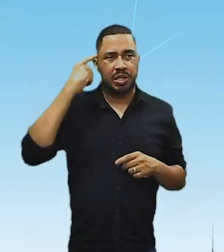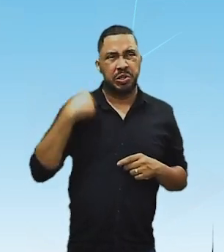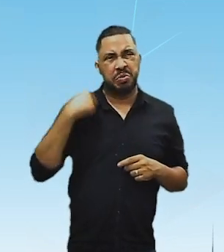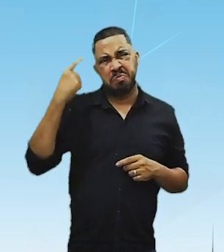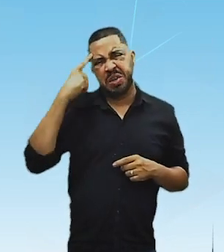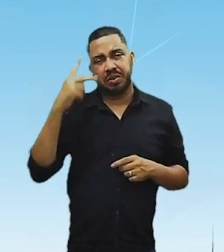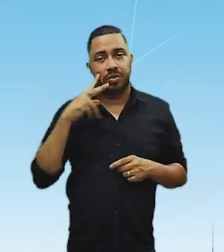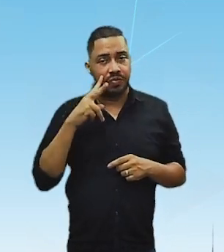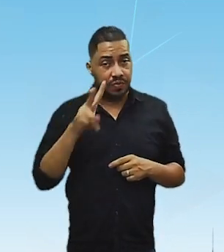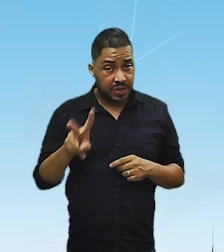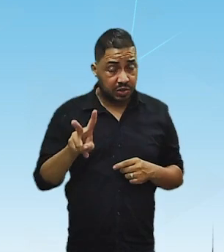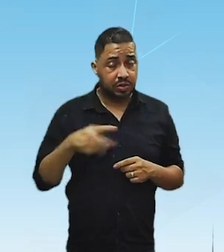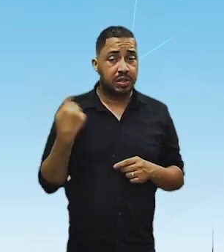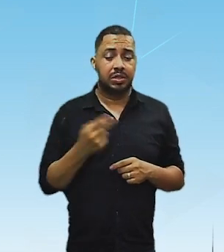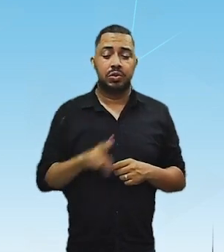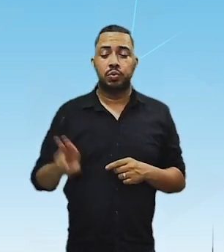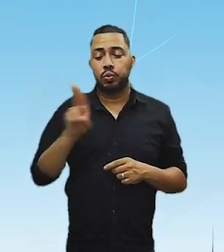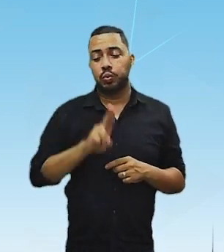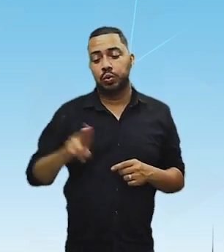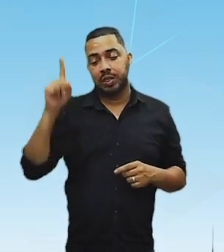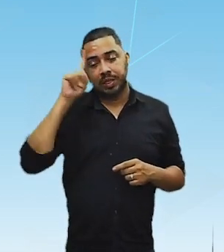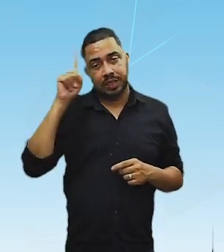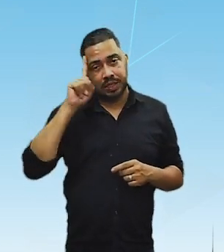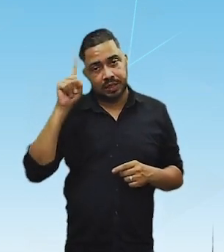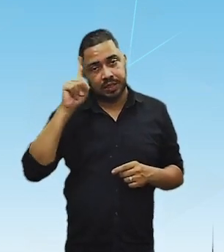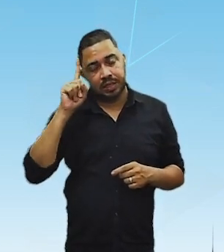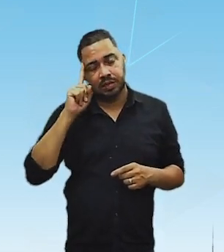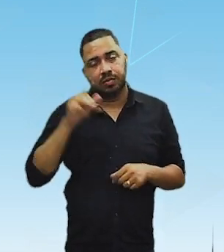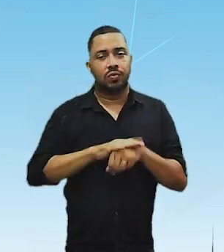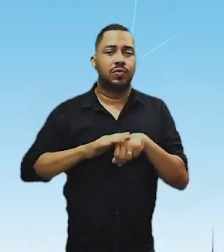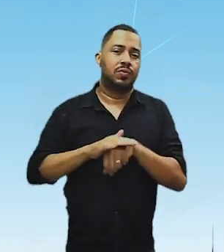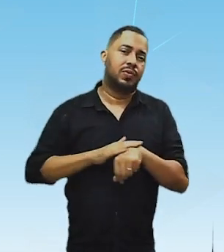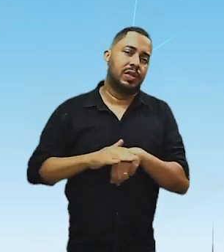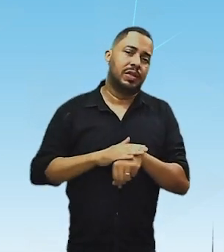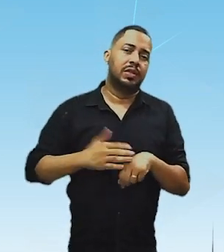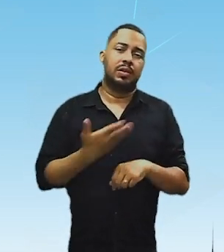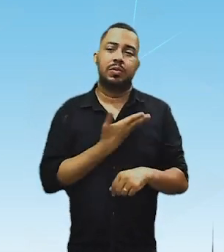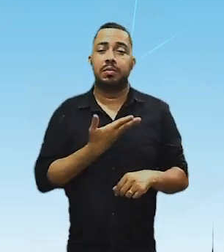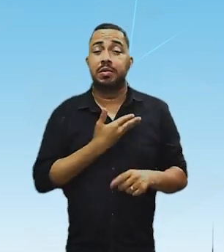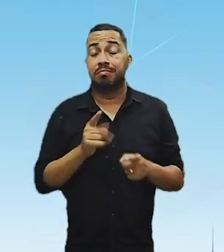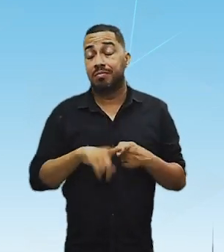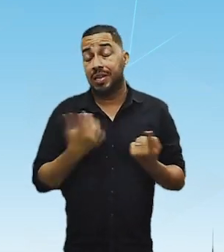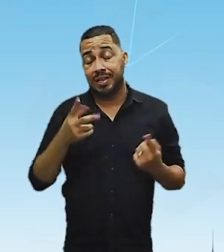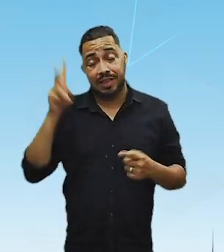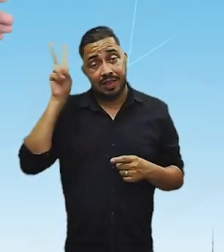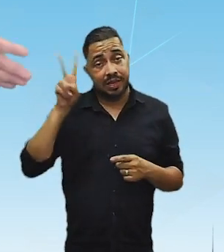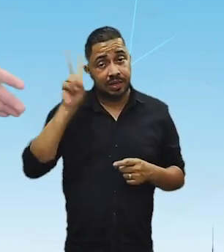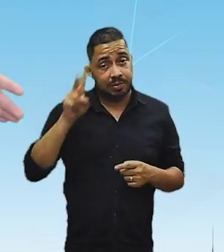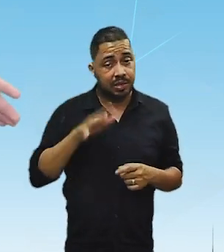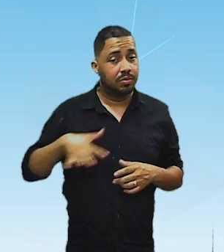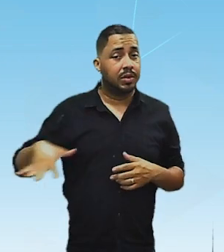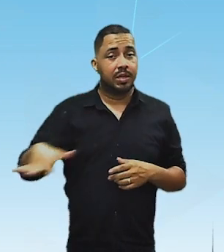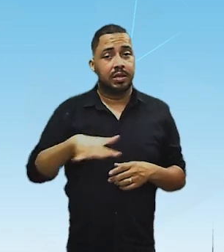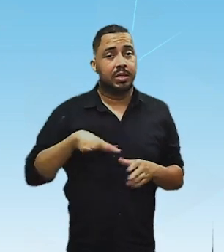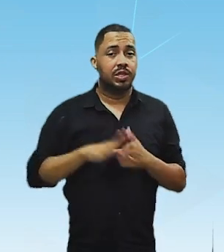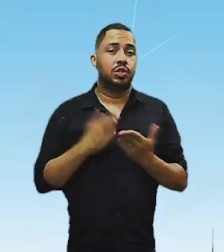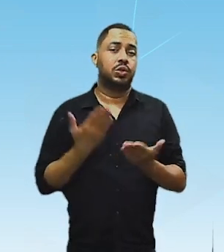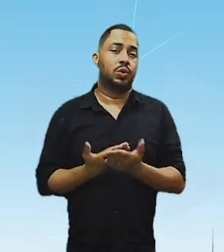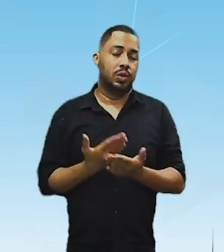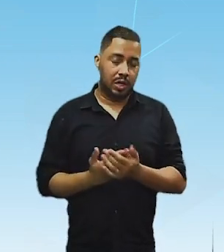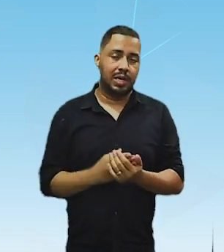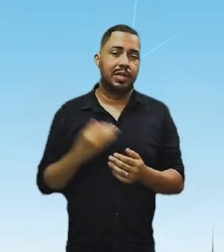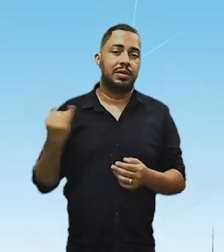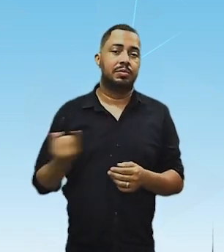vejo, a gente usa no dia a dia, em uma conversa com amigos, mas lembrem-se, no ambiente escolar é importante